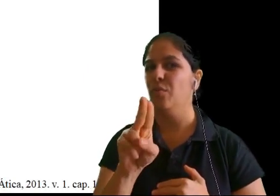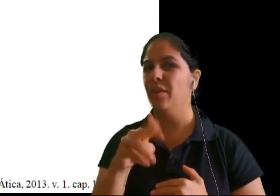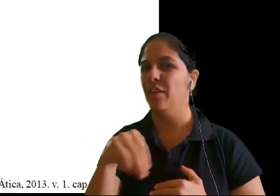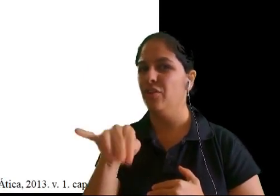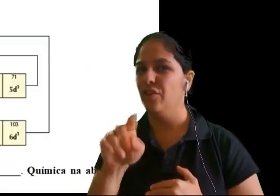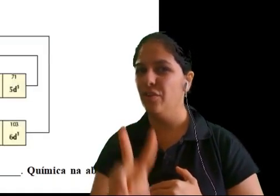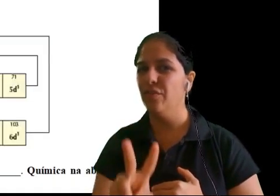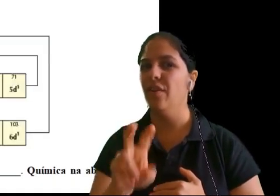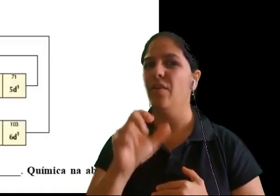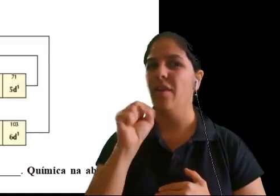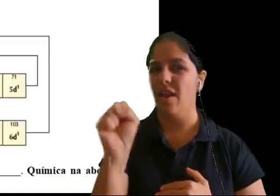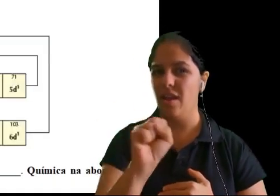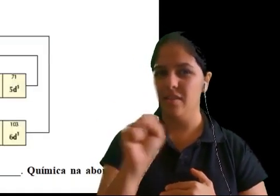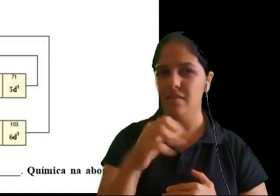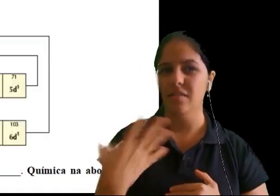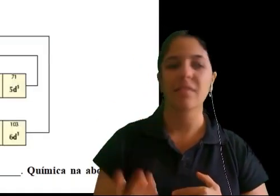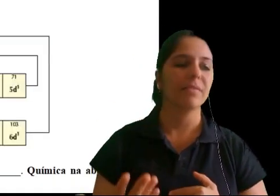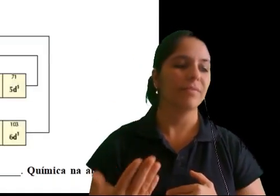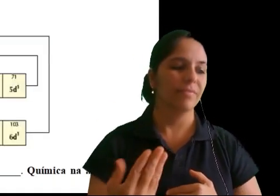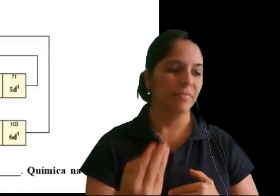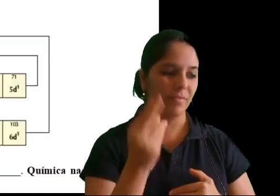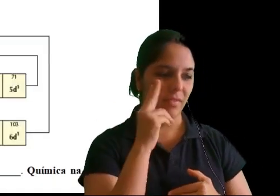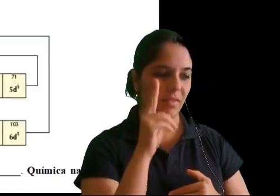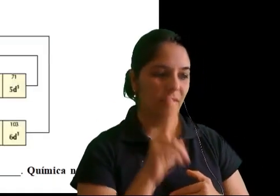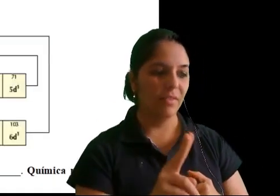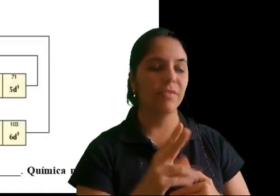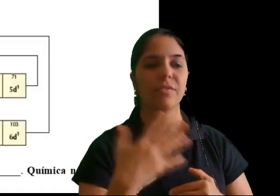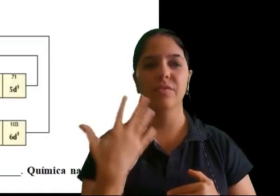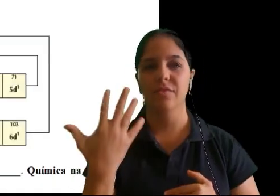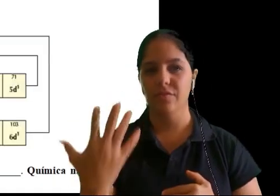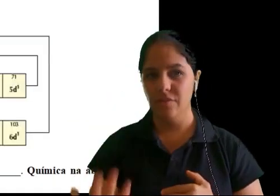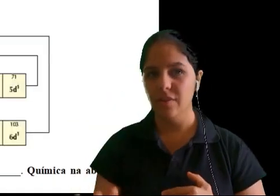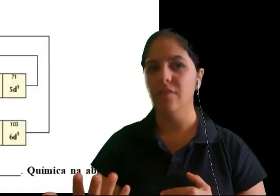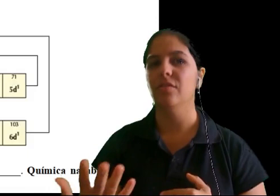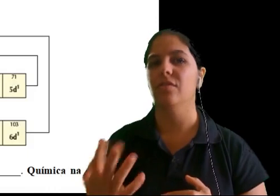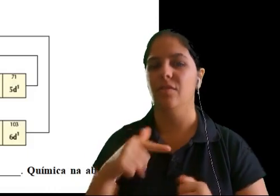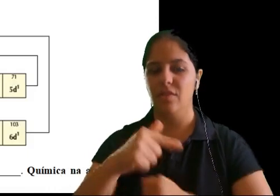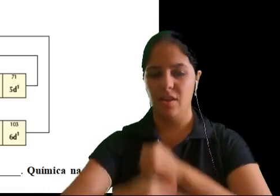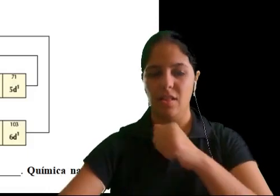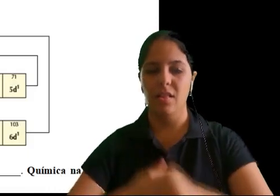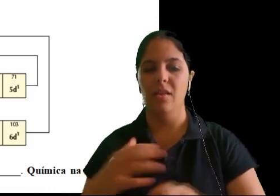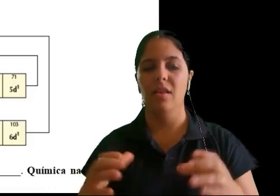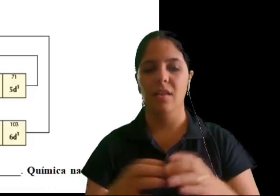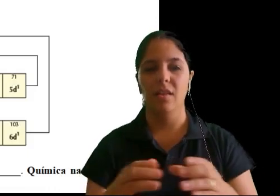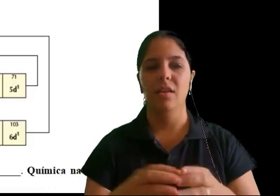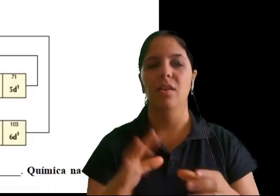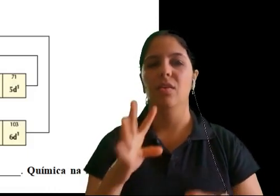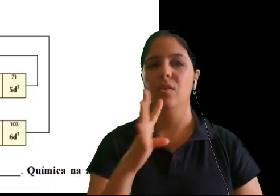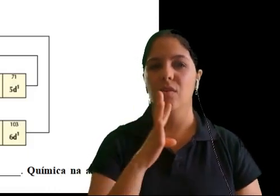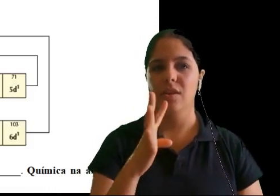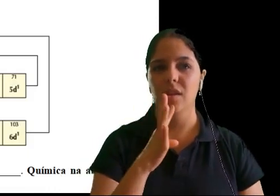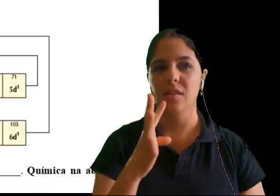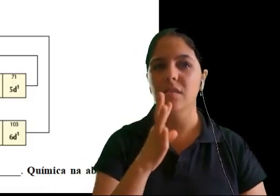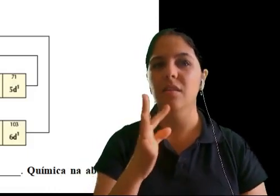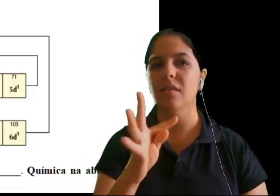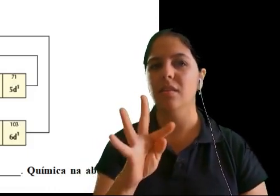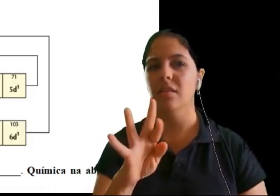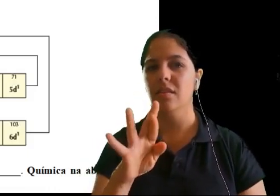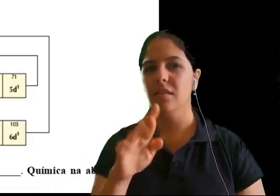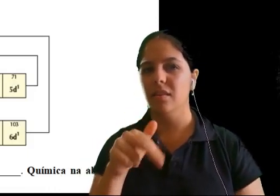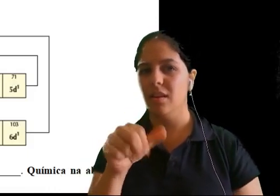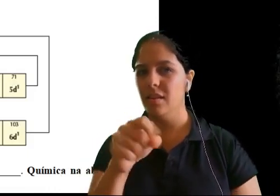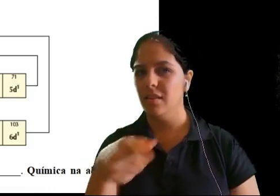subnível S. E aqui então a indicação dos elementos que são conhecidos como elementos